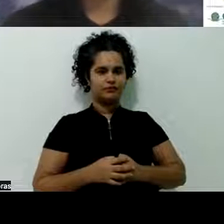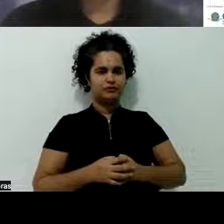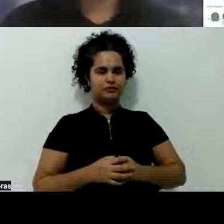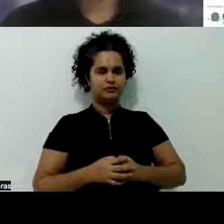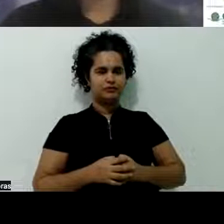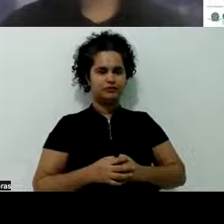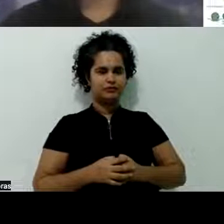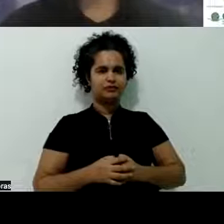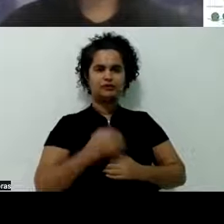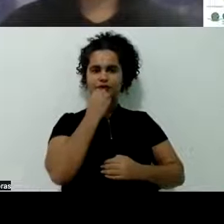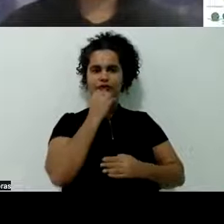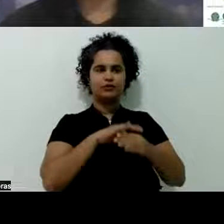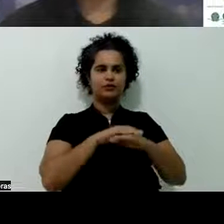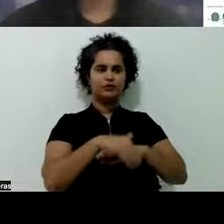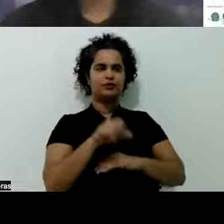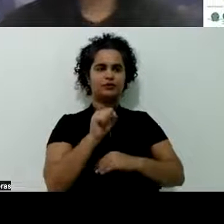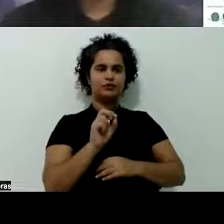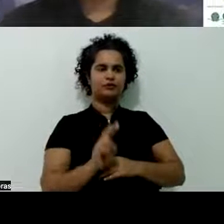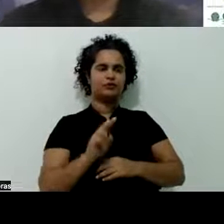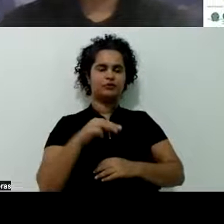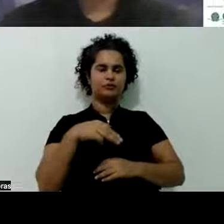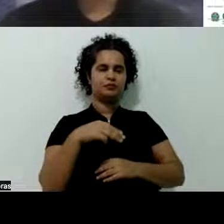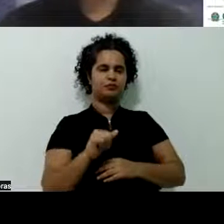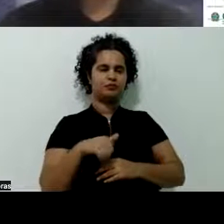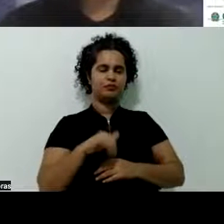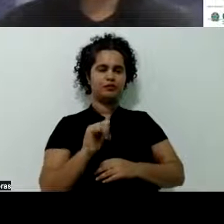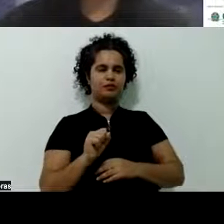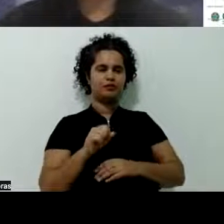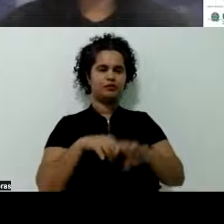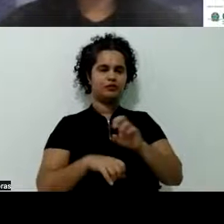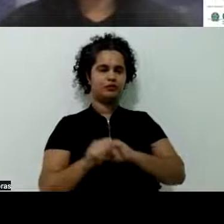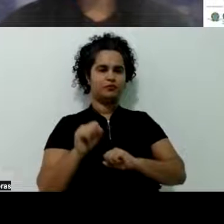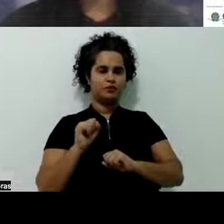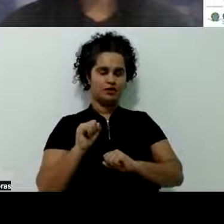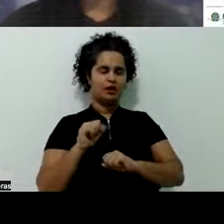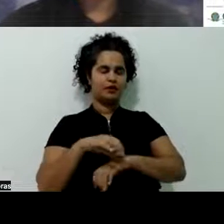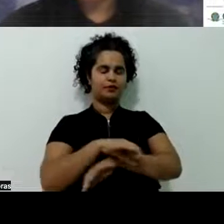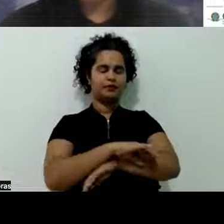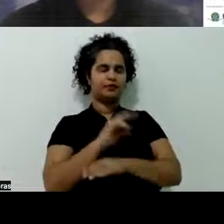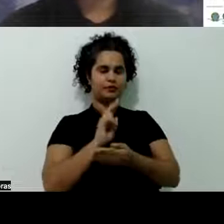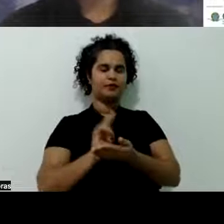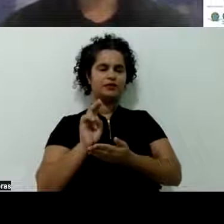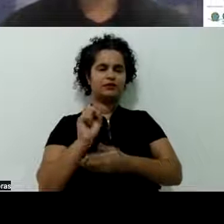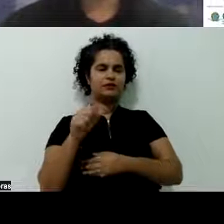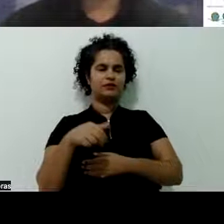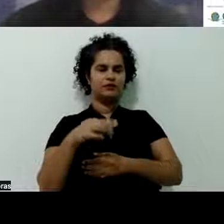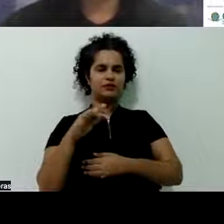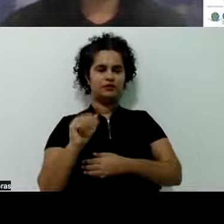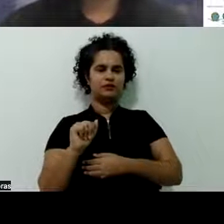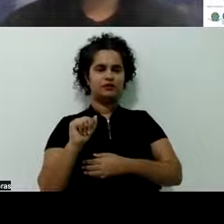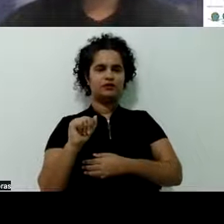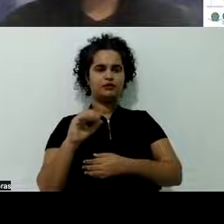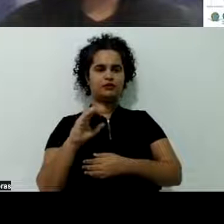Olá, boa noite. Meu nome é Sumaia. Sou formada em Arquitetura e Urbanismo pela Universidade de Santa Cecília, em